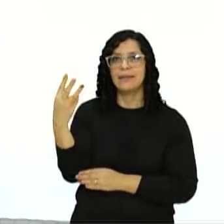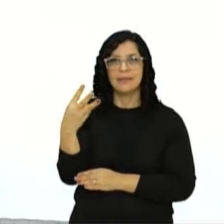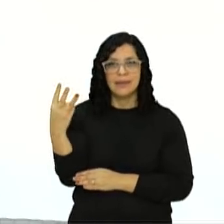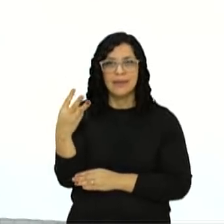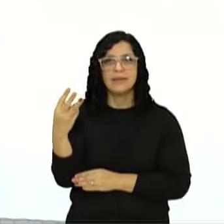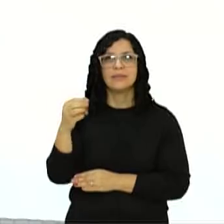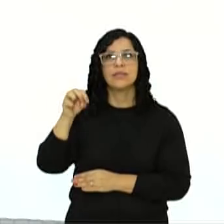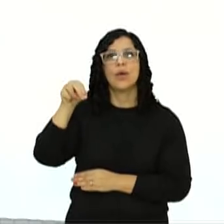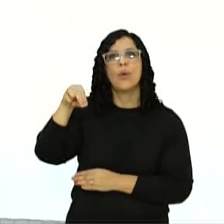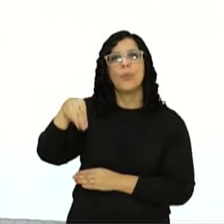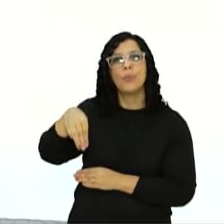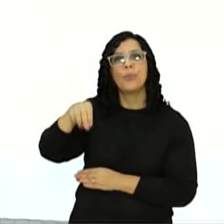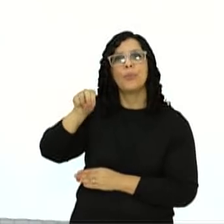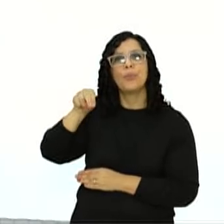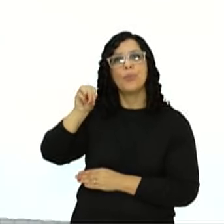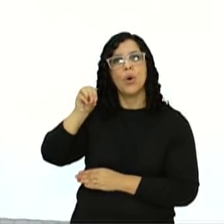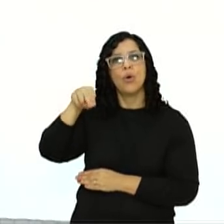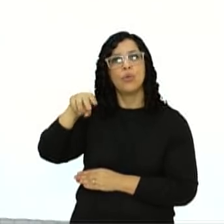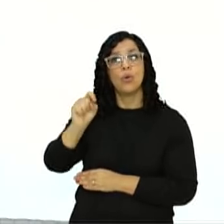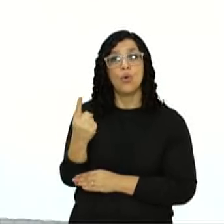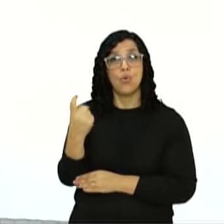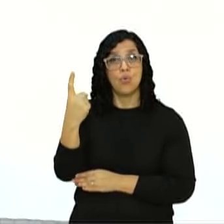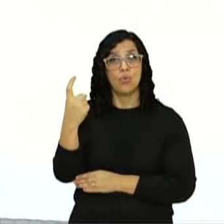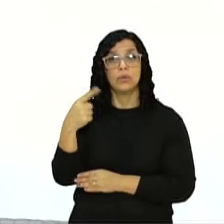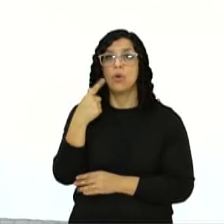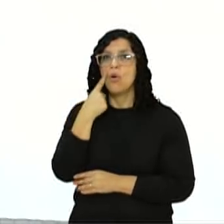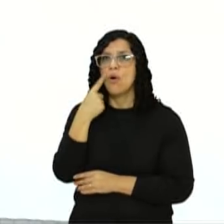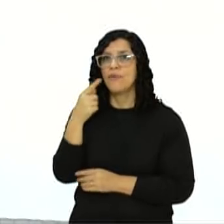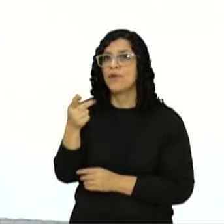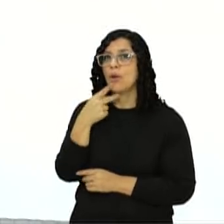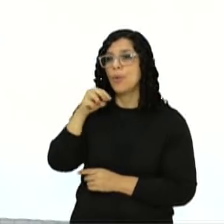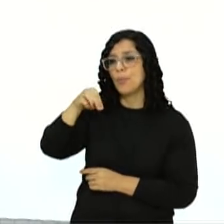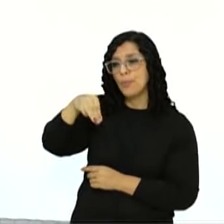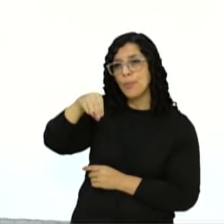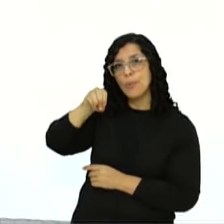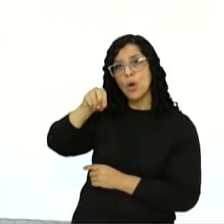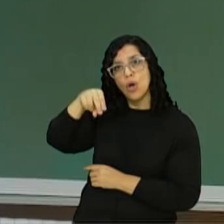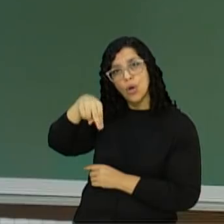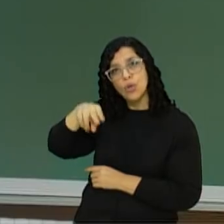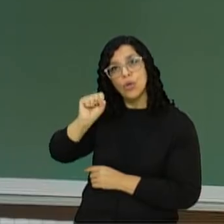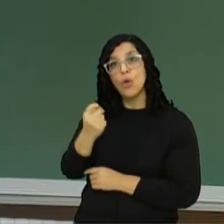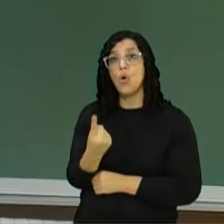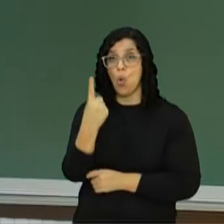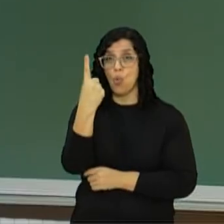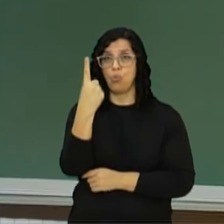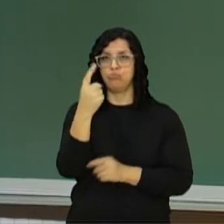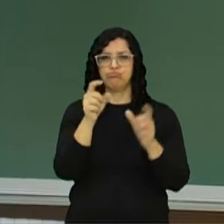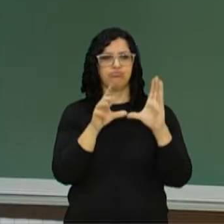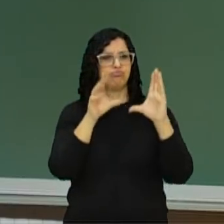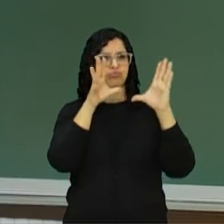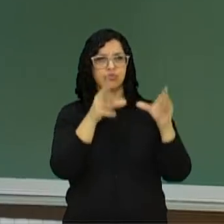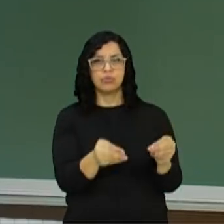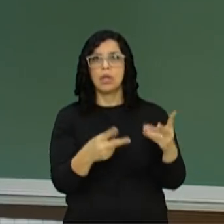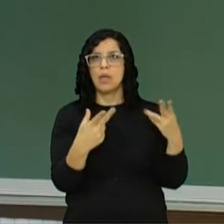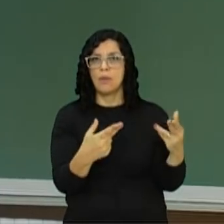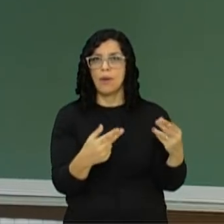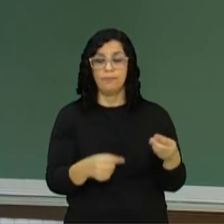3, mono é 1. Então, toda vez que eu falar agora monofásico, uma